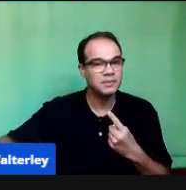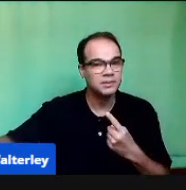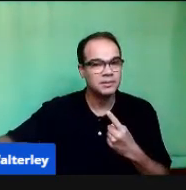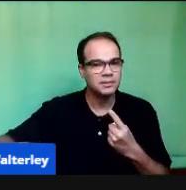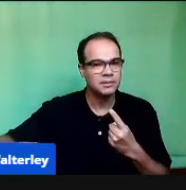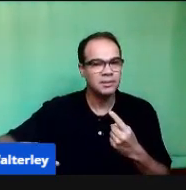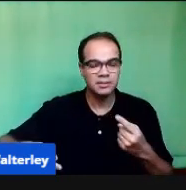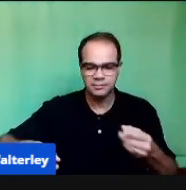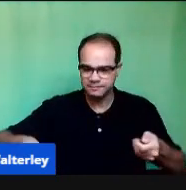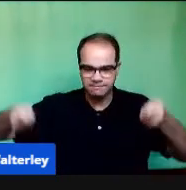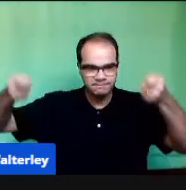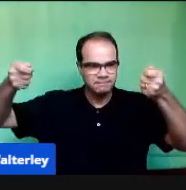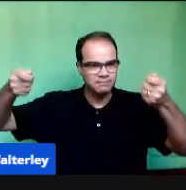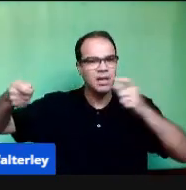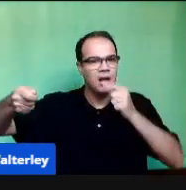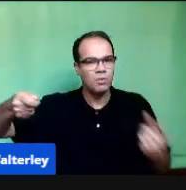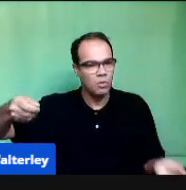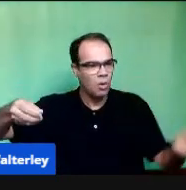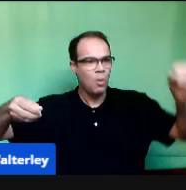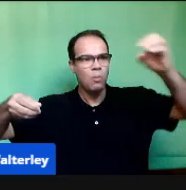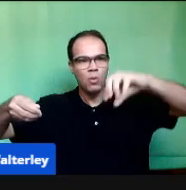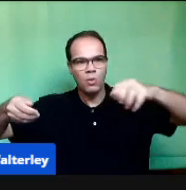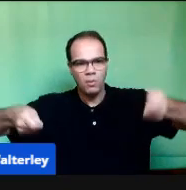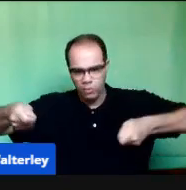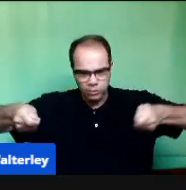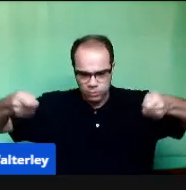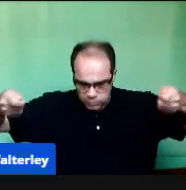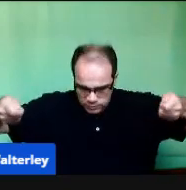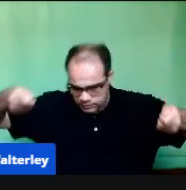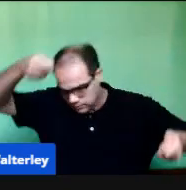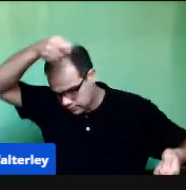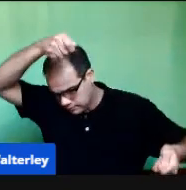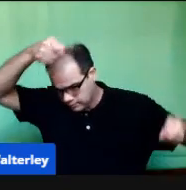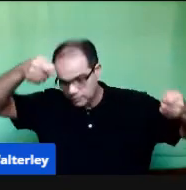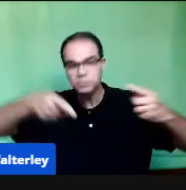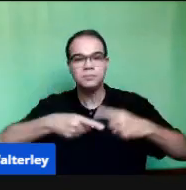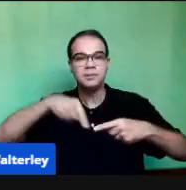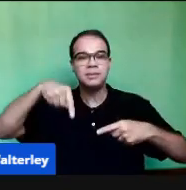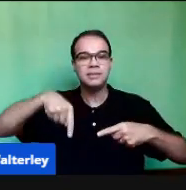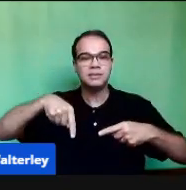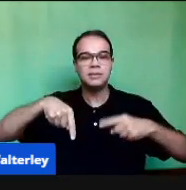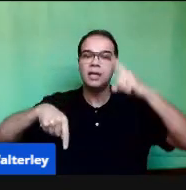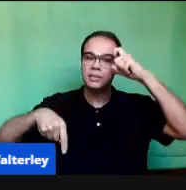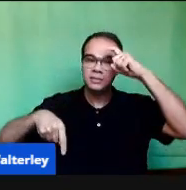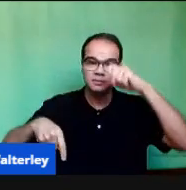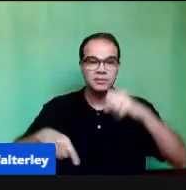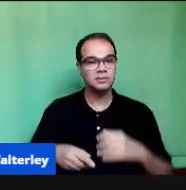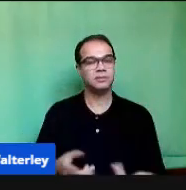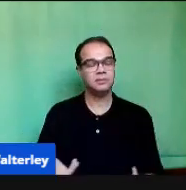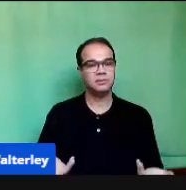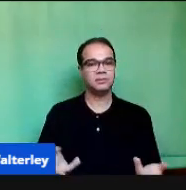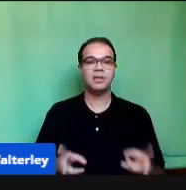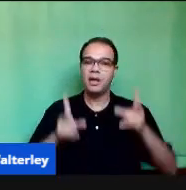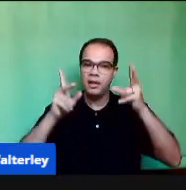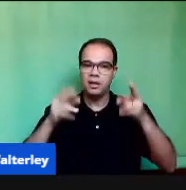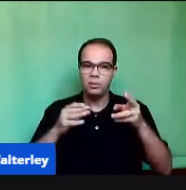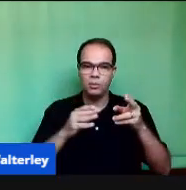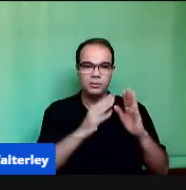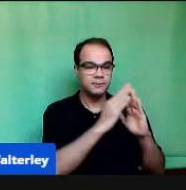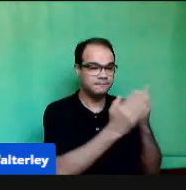continuada das nossas escolas. E essas iniciativas, como a CEMED tem feito já há alguns anos,